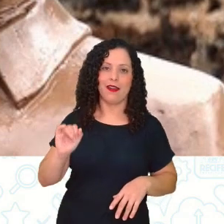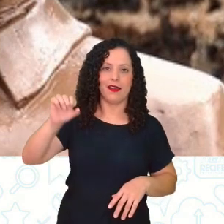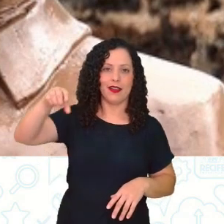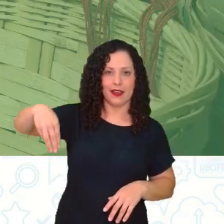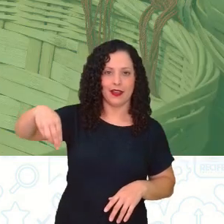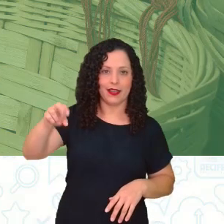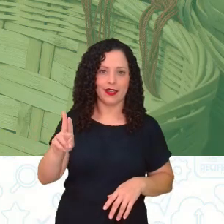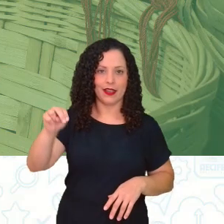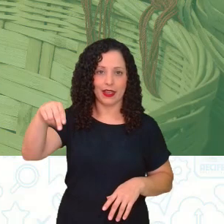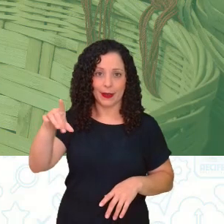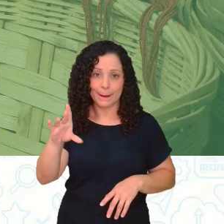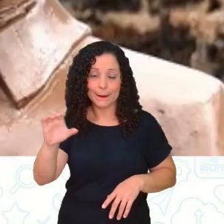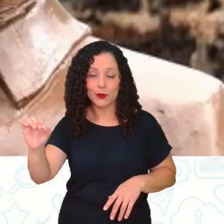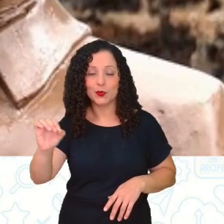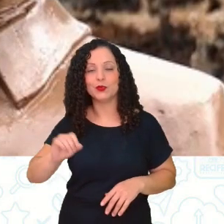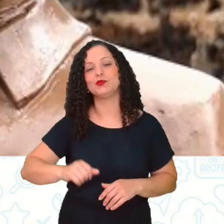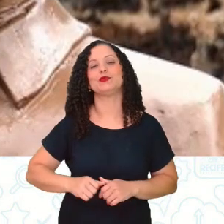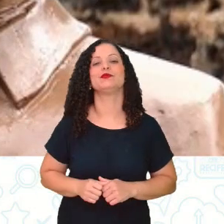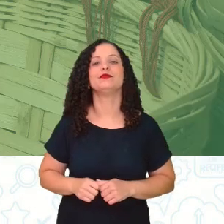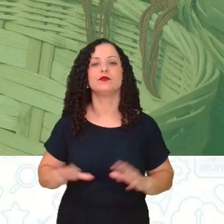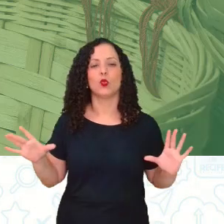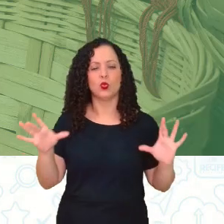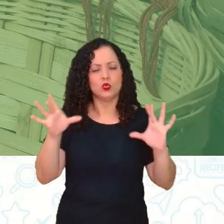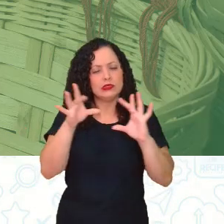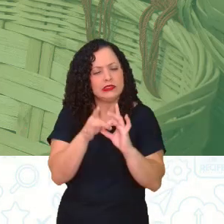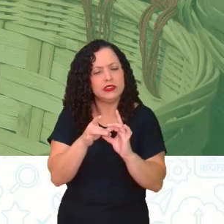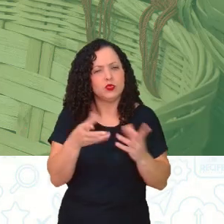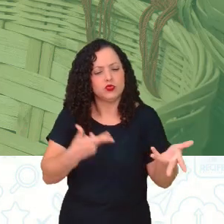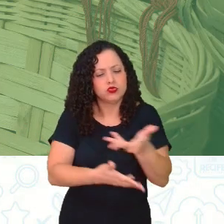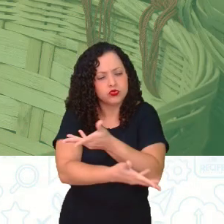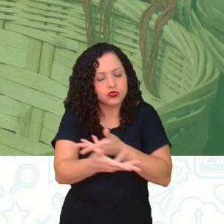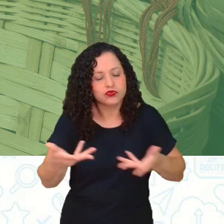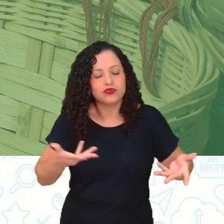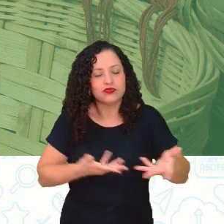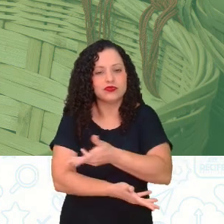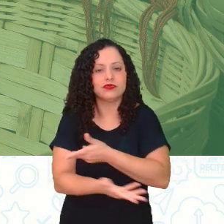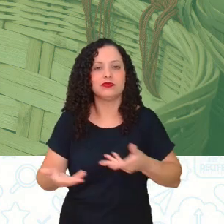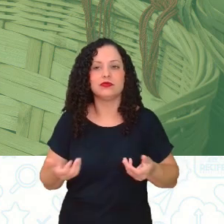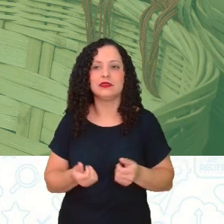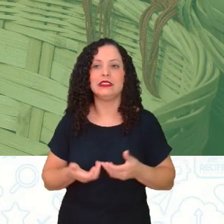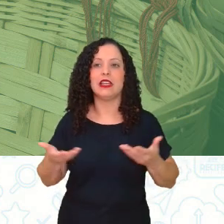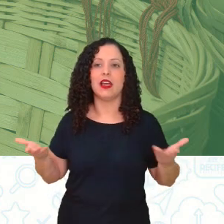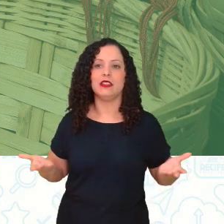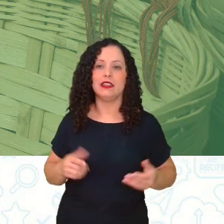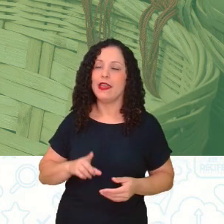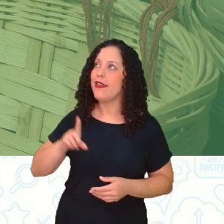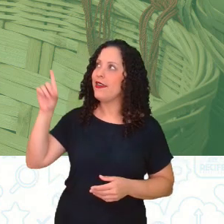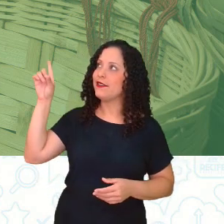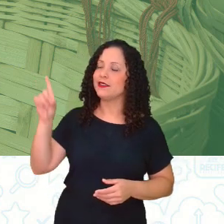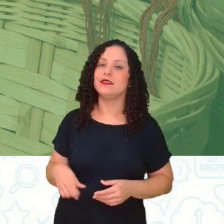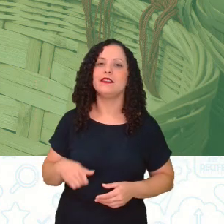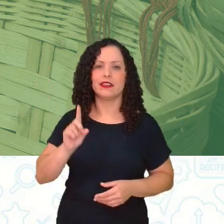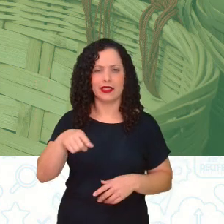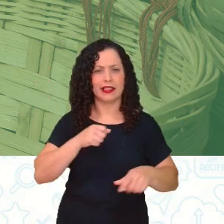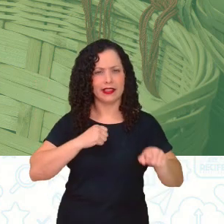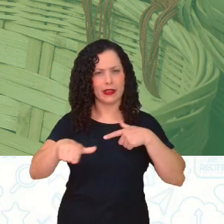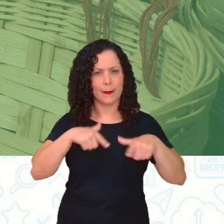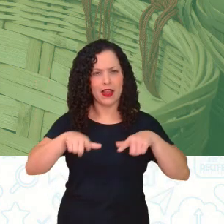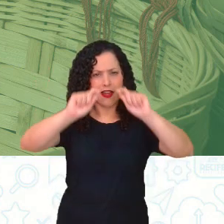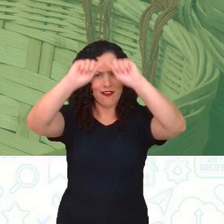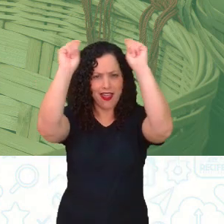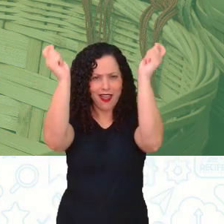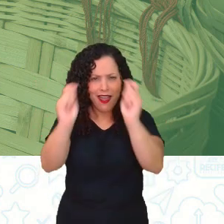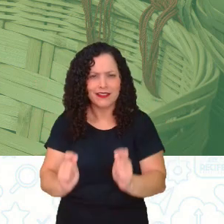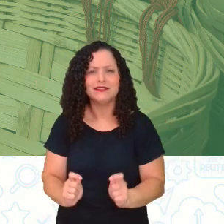Esse outro aí, o cara preta. E aí, Manuel, ele era artesão, certo?